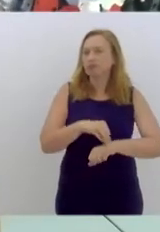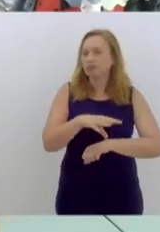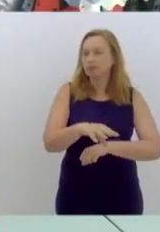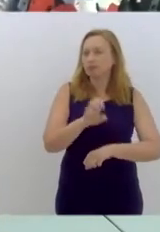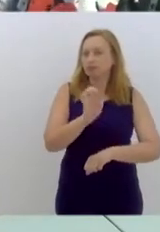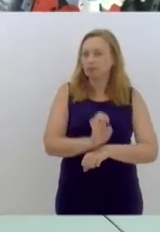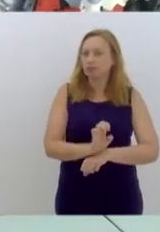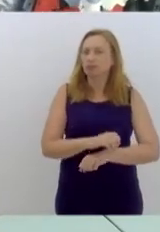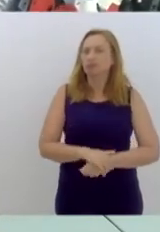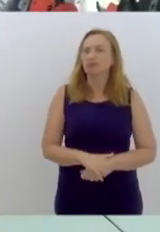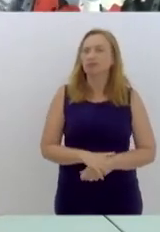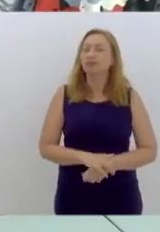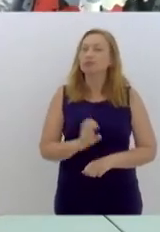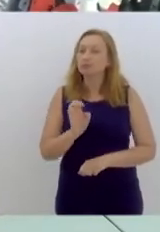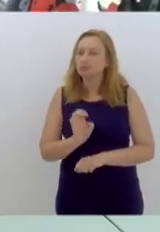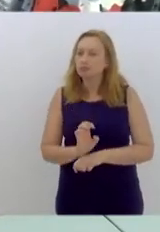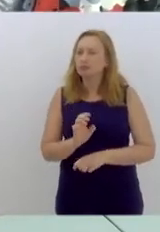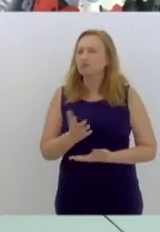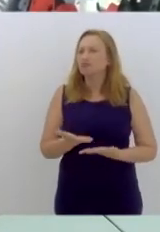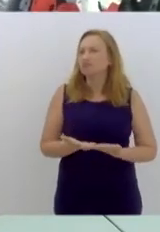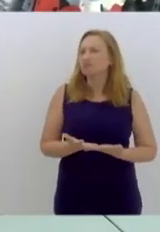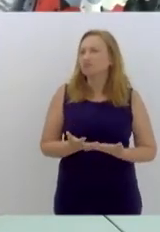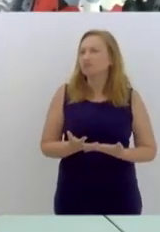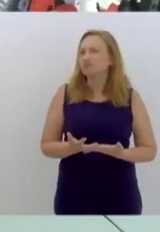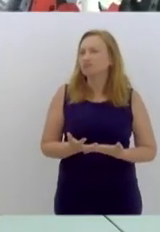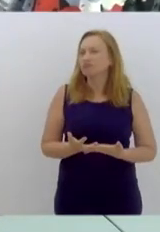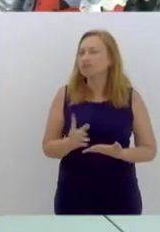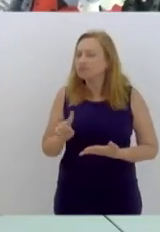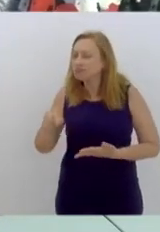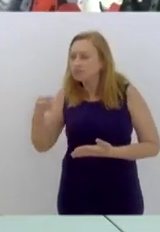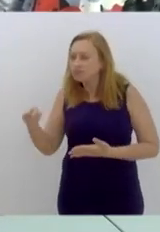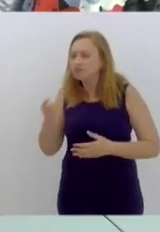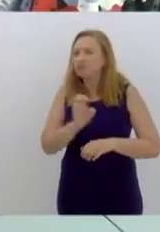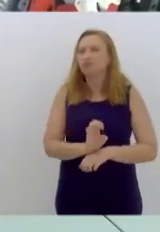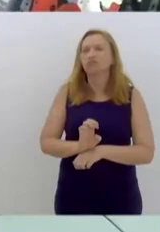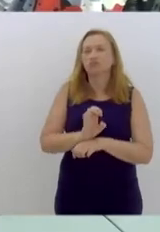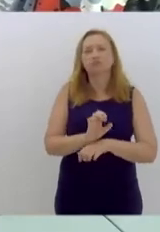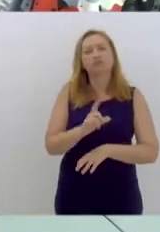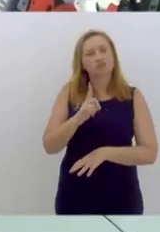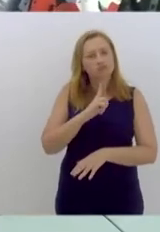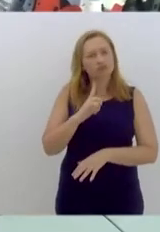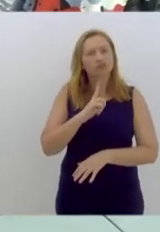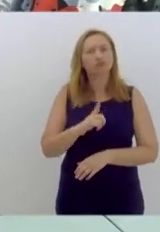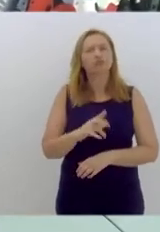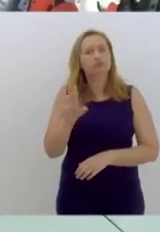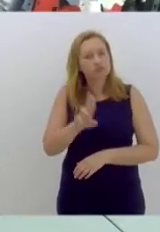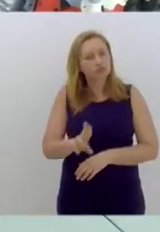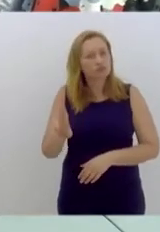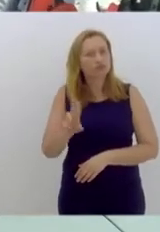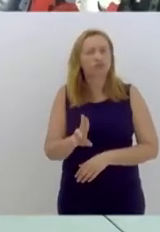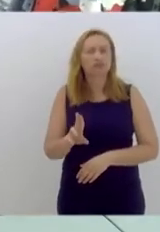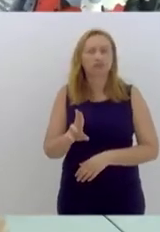estadual no estado, que os outros estados têm utilizado